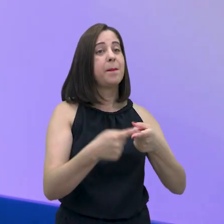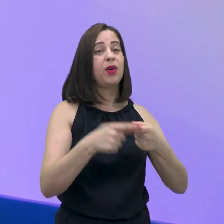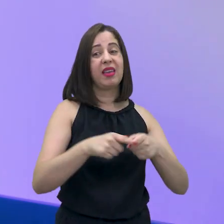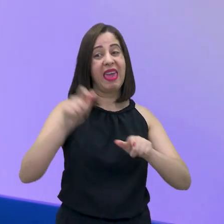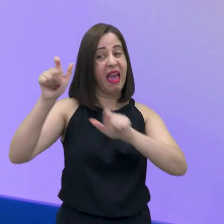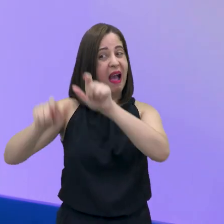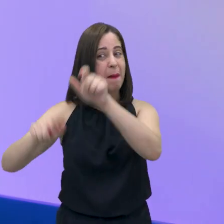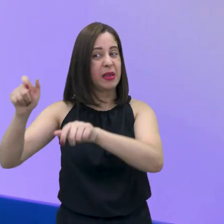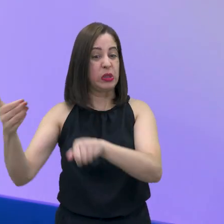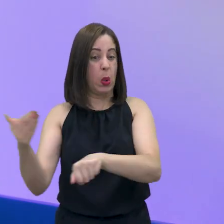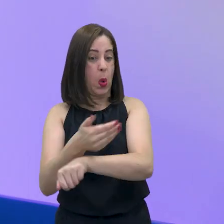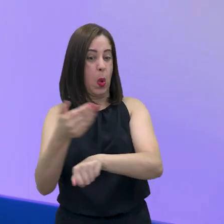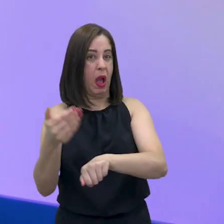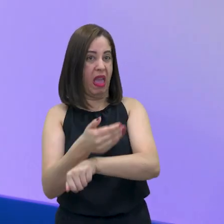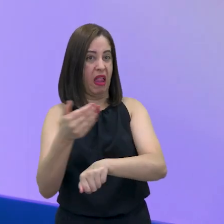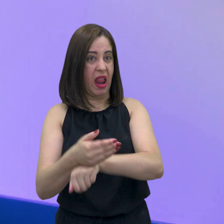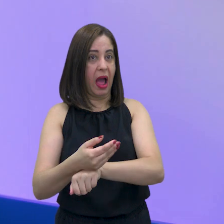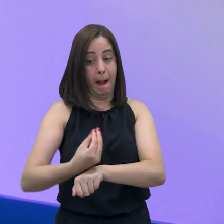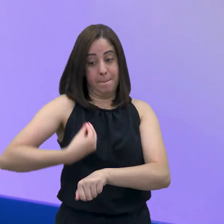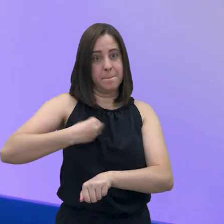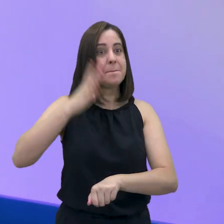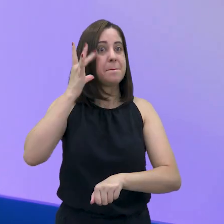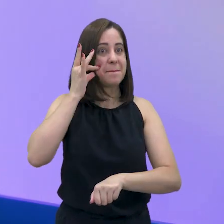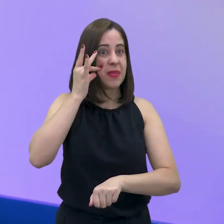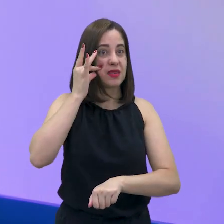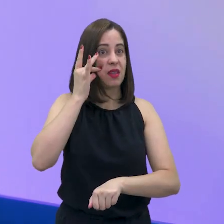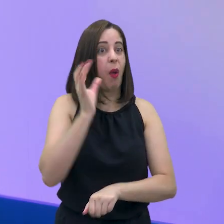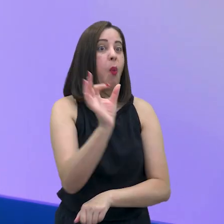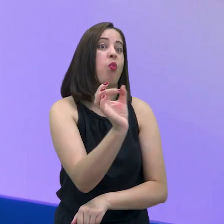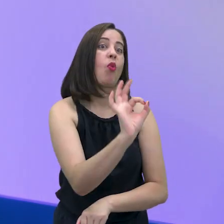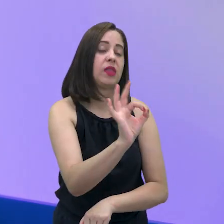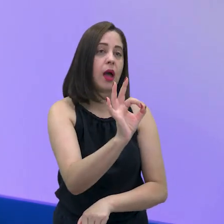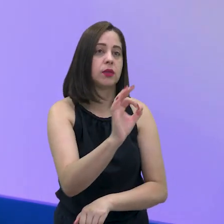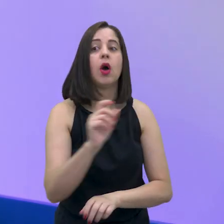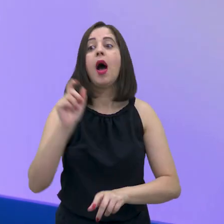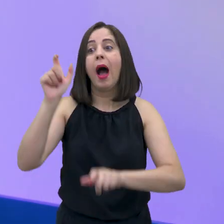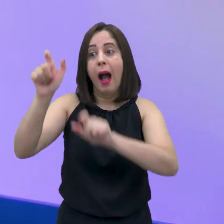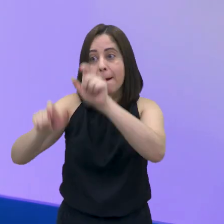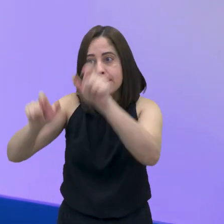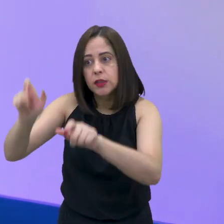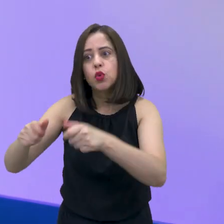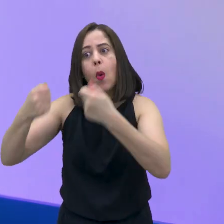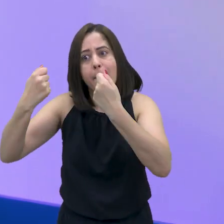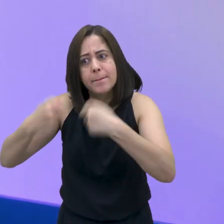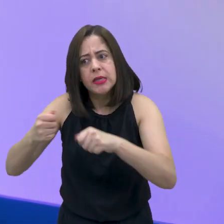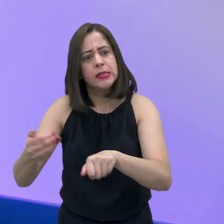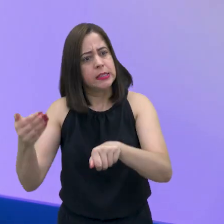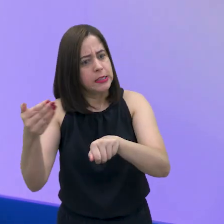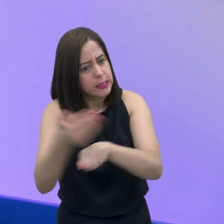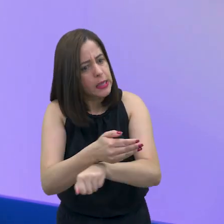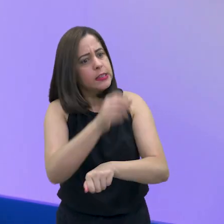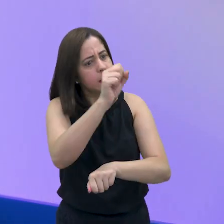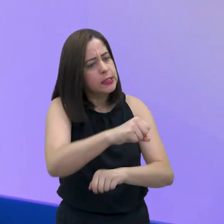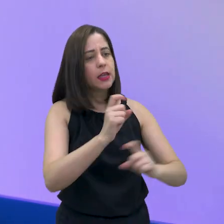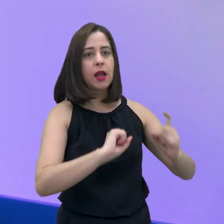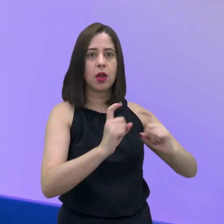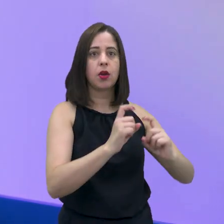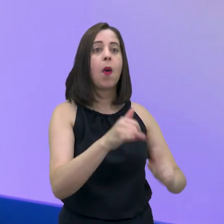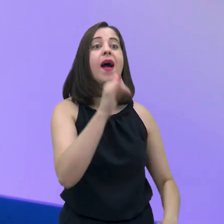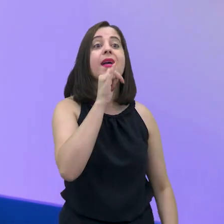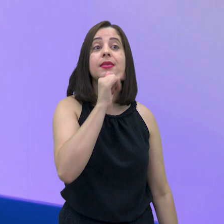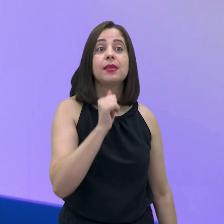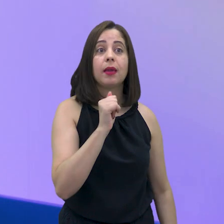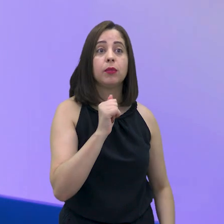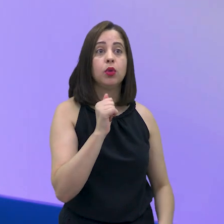de participação das pessoas. O munícipe precisa acompanhar o dia a dia da Câmara. Por exemplo, nós